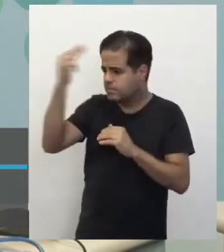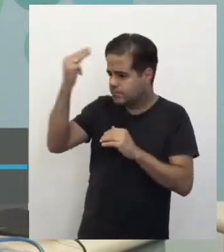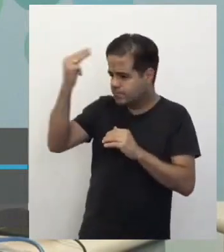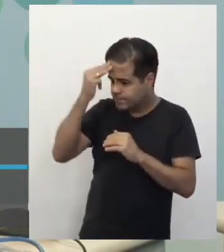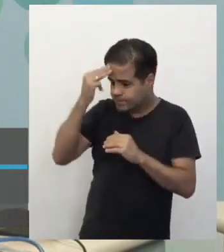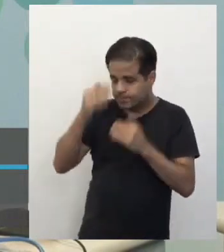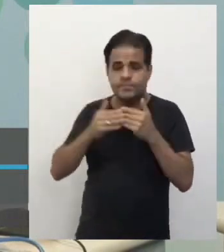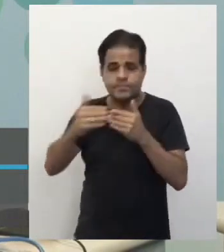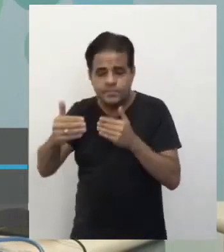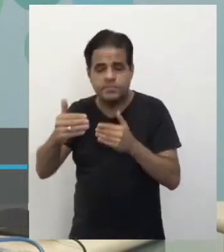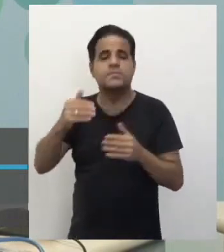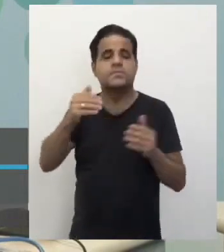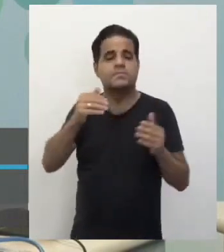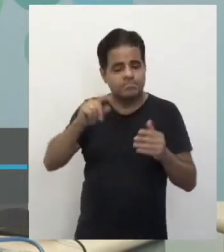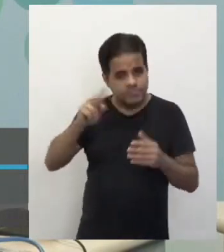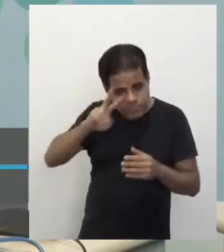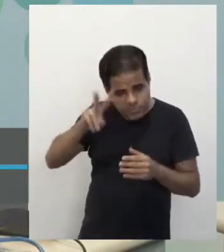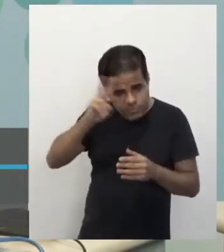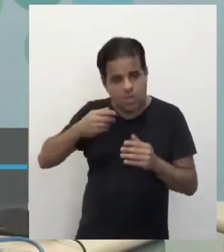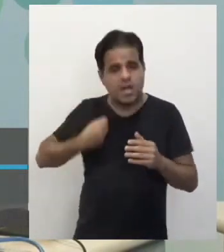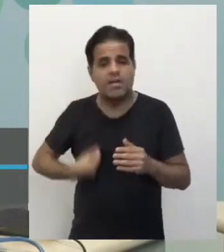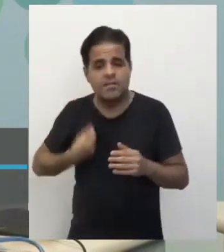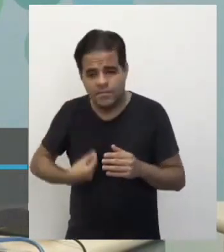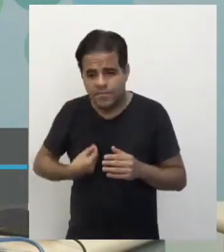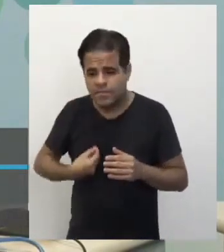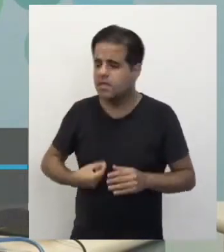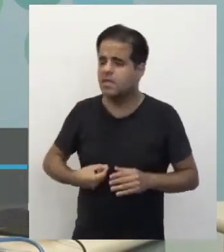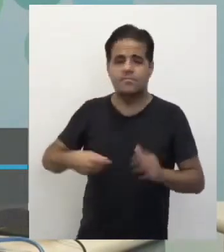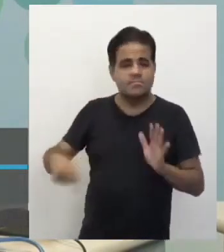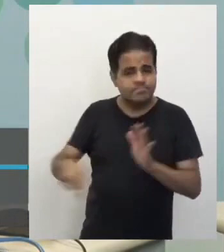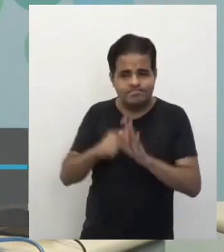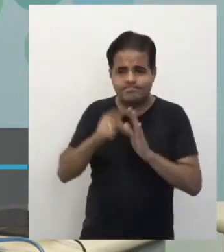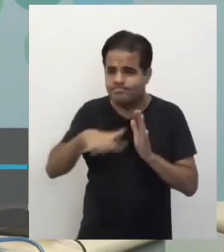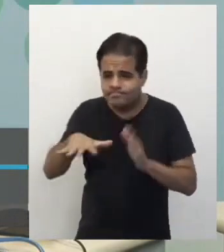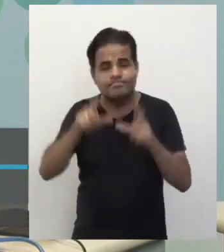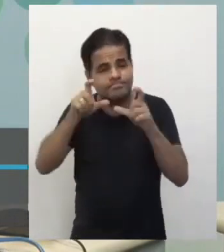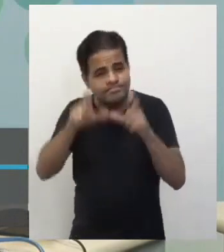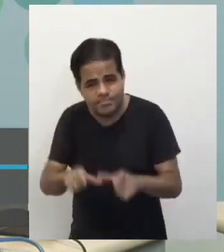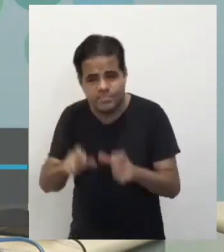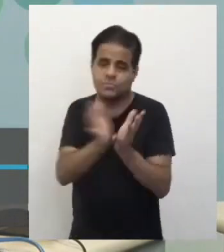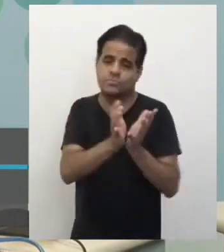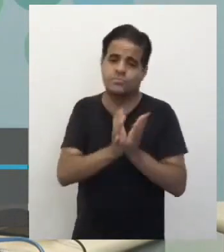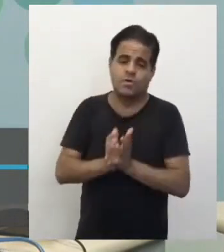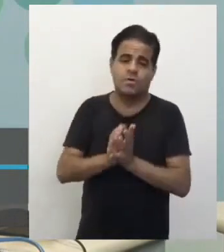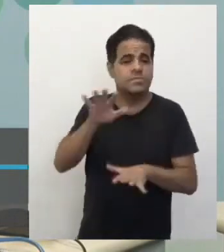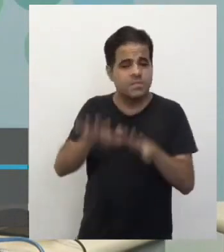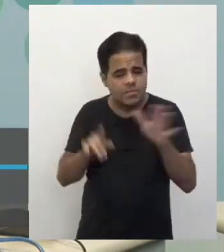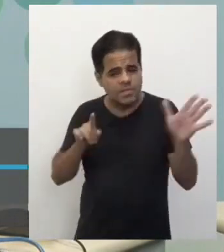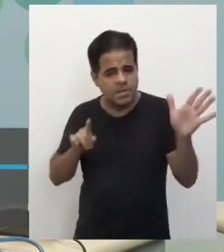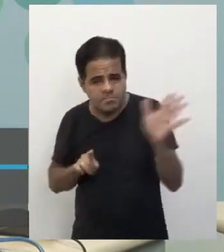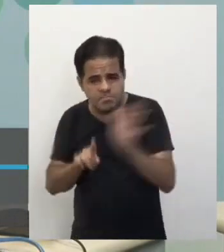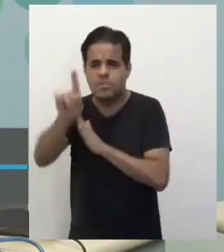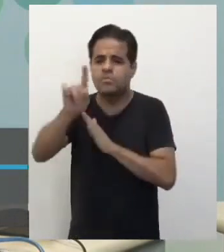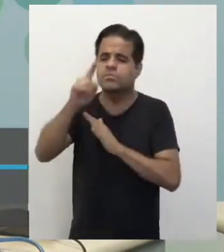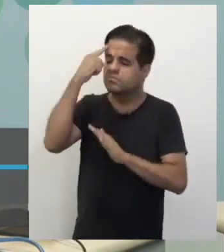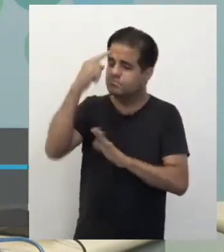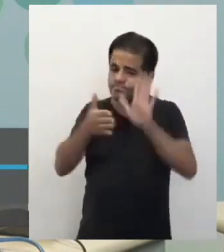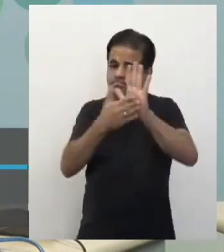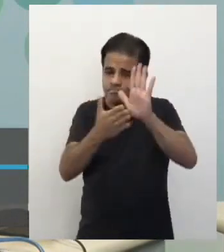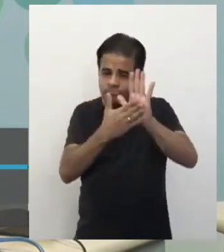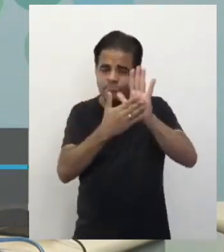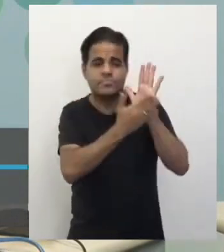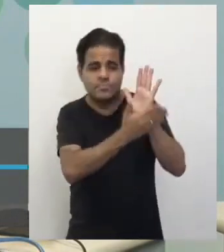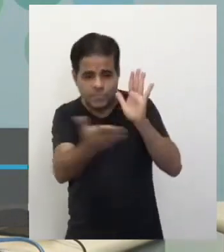porque esses patrimônios são a história viva, a história materializada daqueles povos. Talvez a pergunta que a gente propôs para